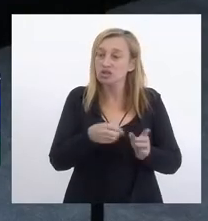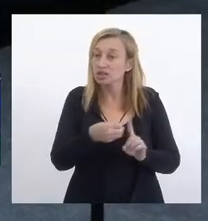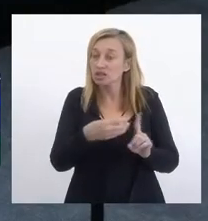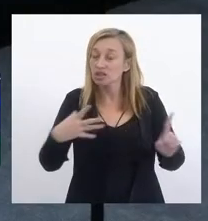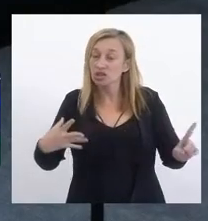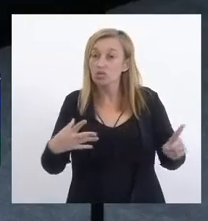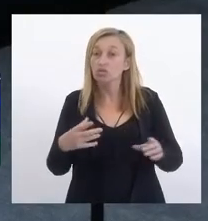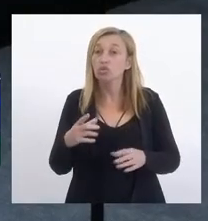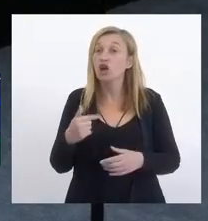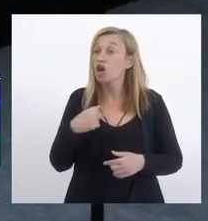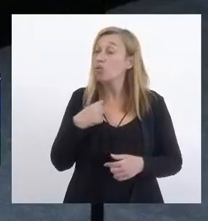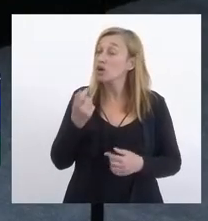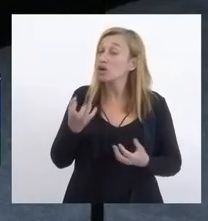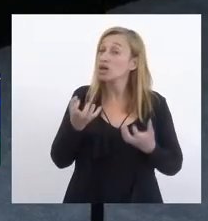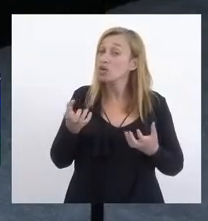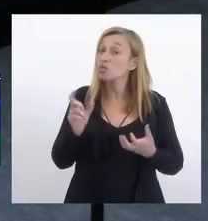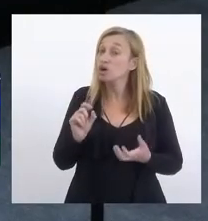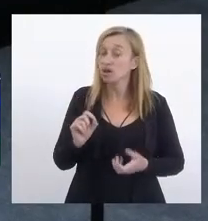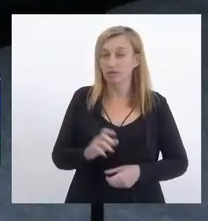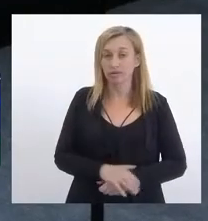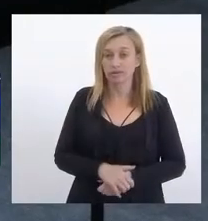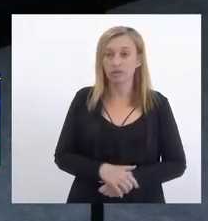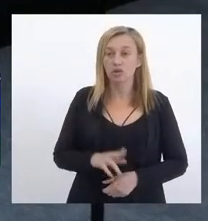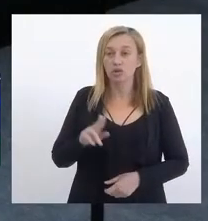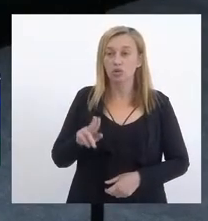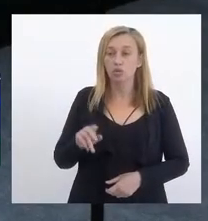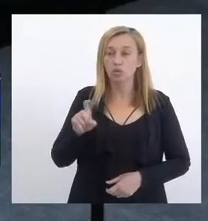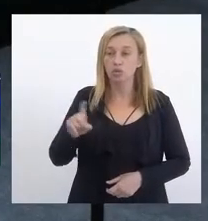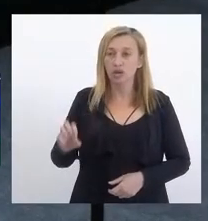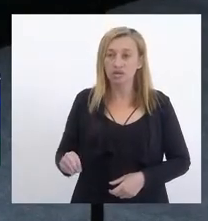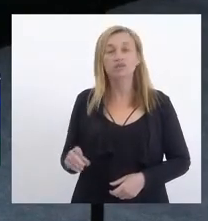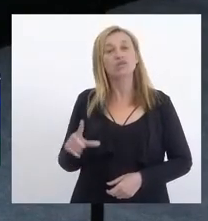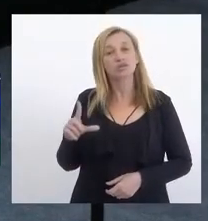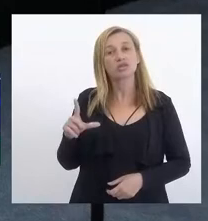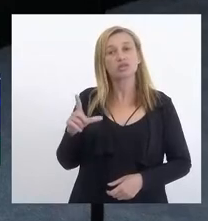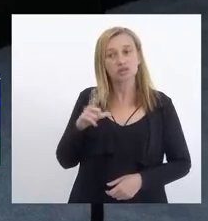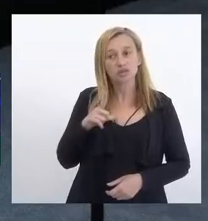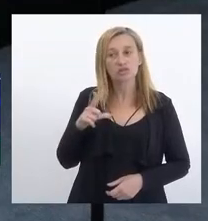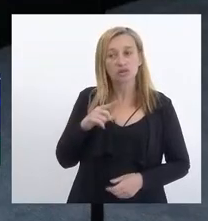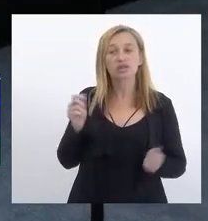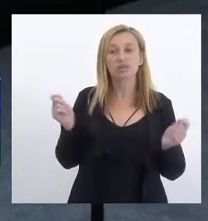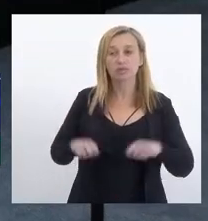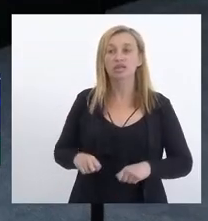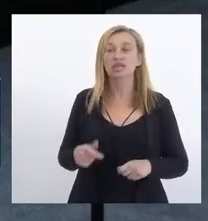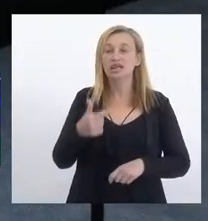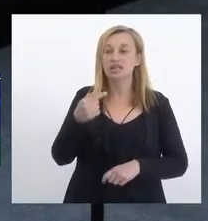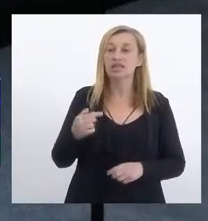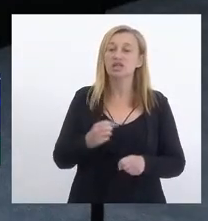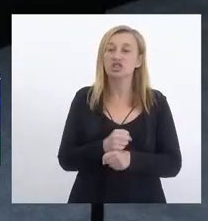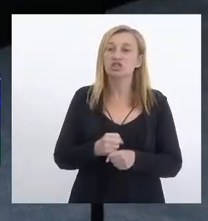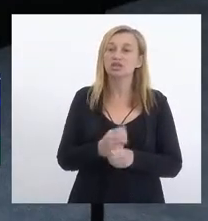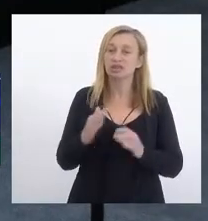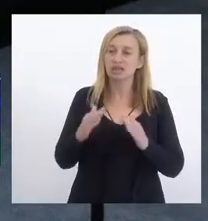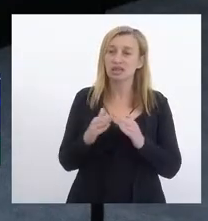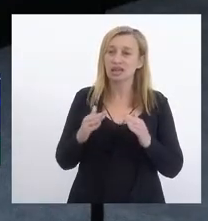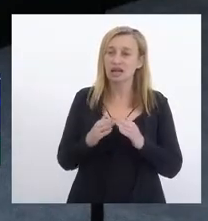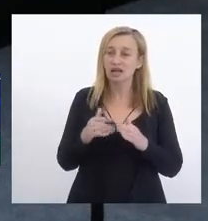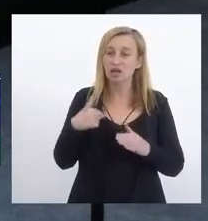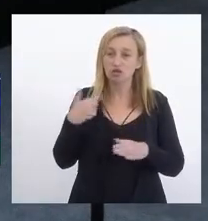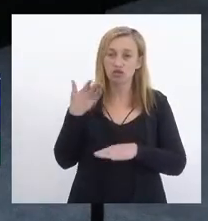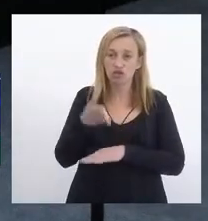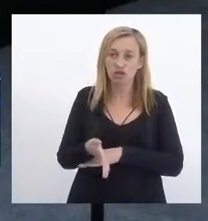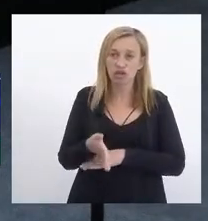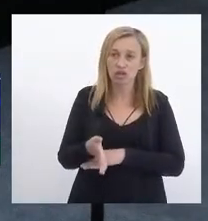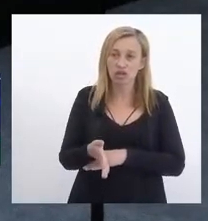O que eu queria? Eu queria que a UESO tivesse essas condições. Eu estou há 7 anos nessa casa, desde que cheguei a